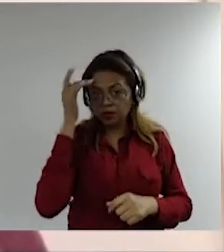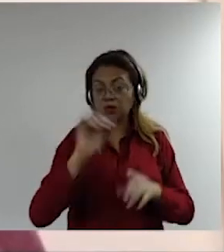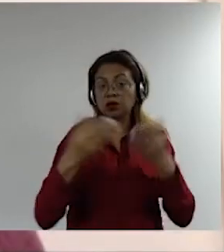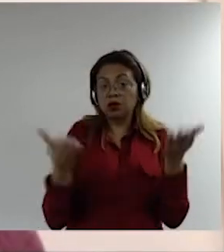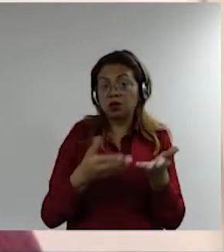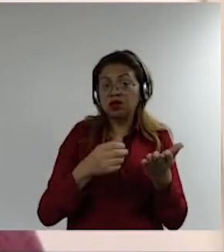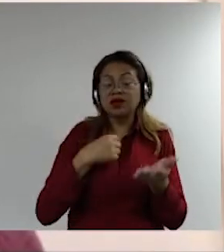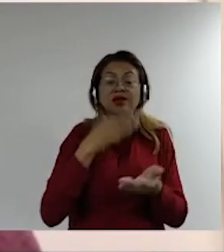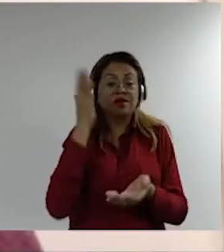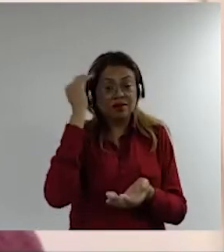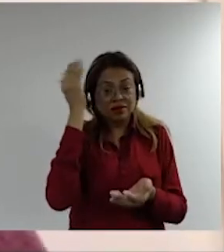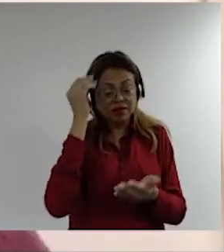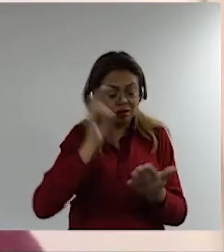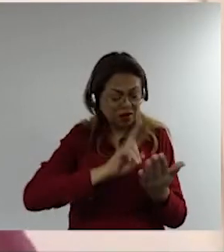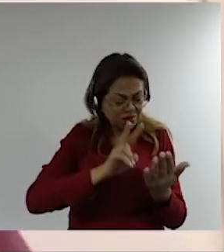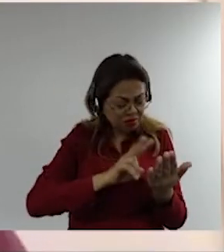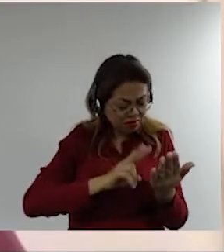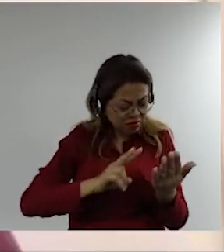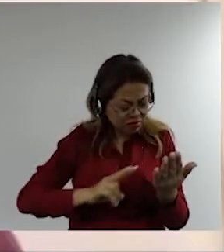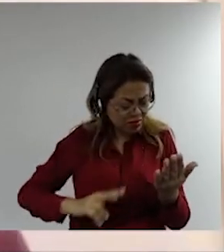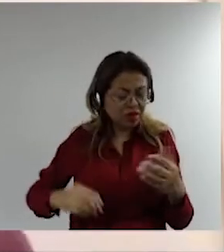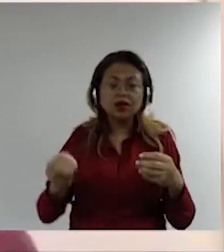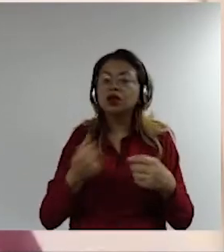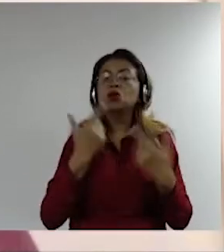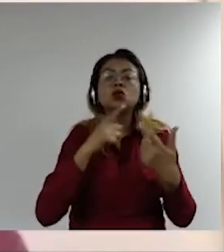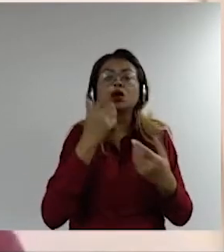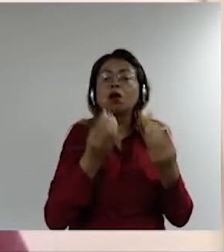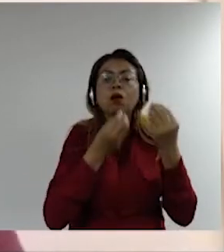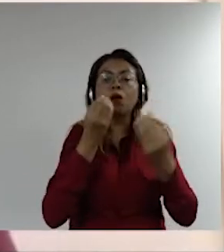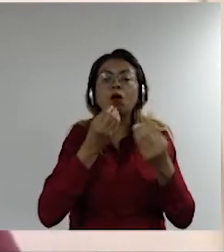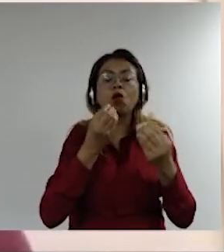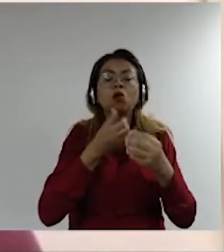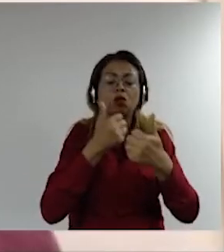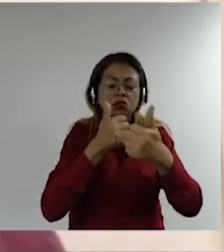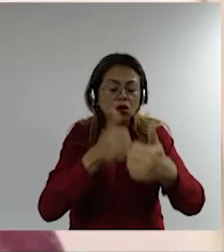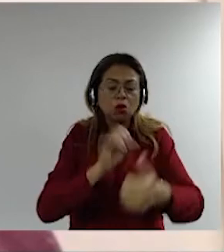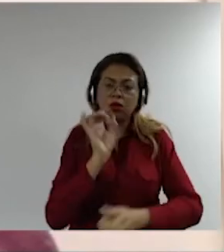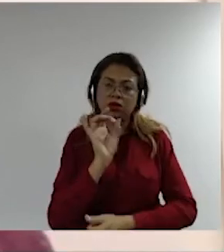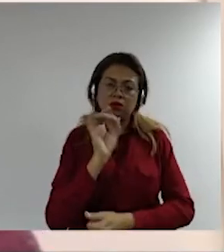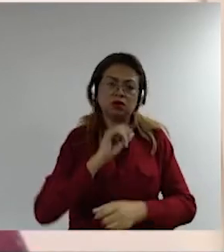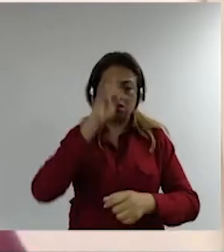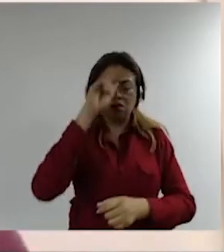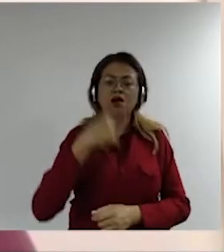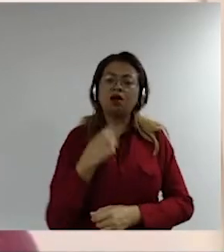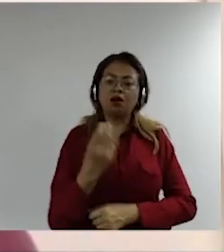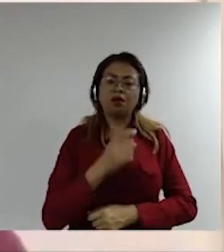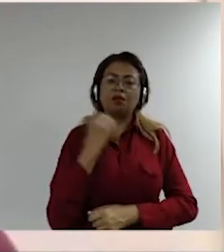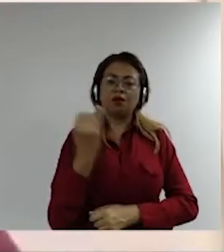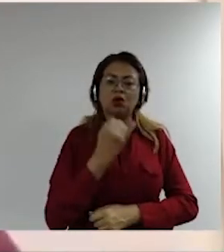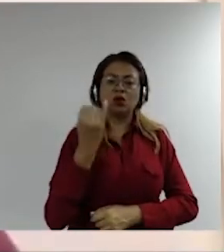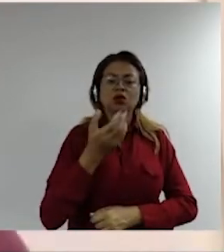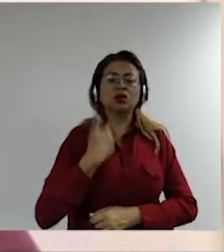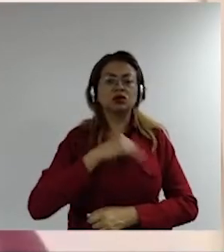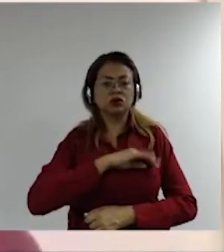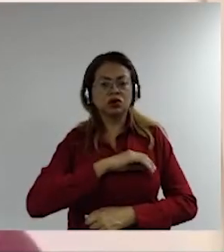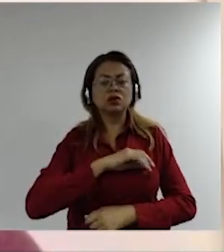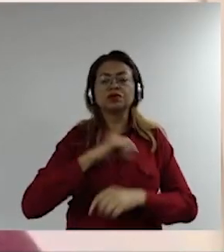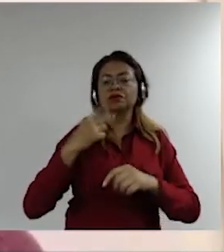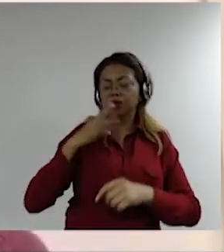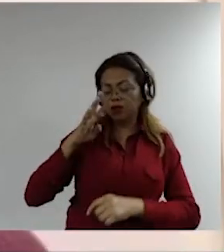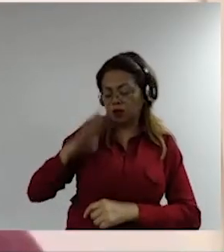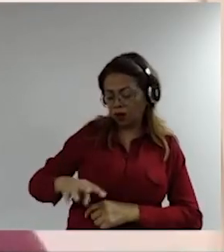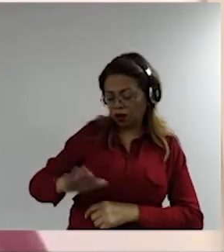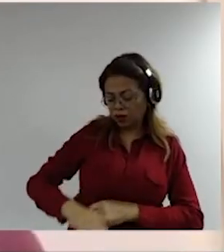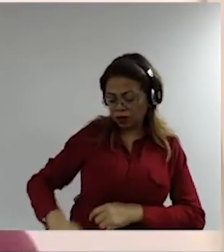fluência de leitura, sofrem mais porque não pode acompanhar sozinha, então é hora de definitivamente acolher as crianças, primeiro